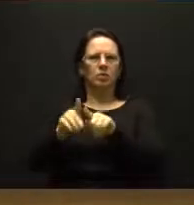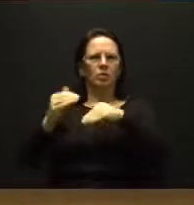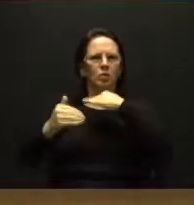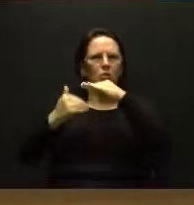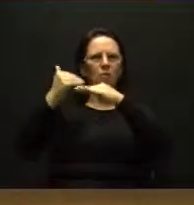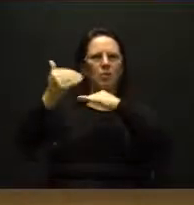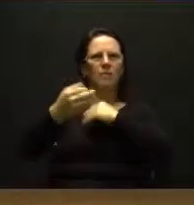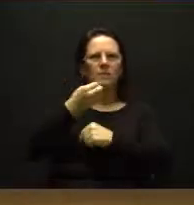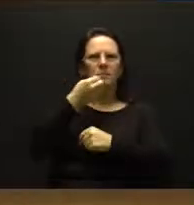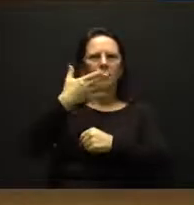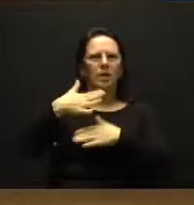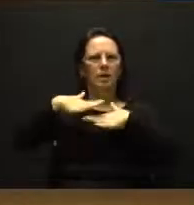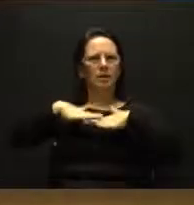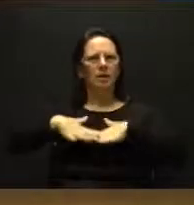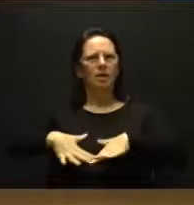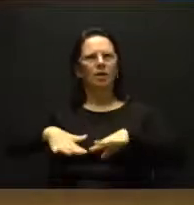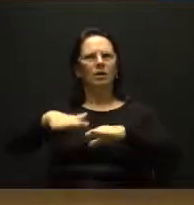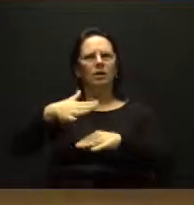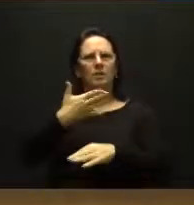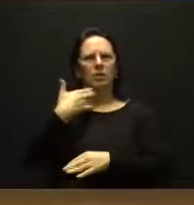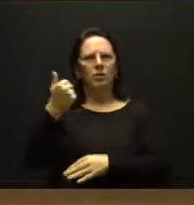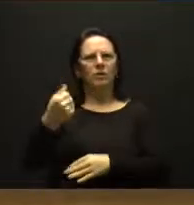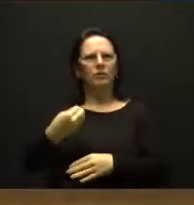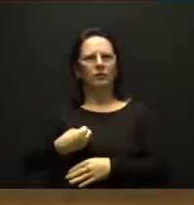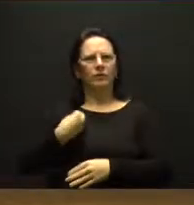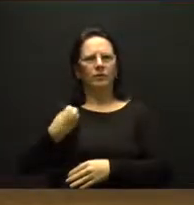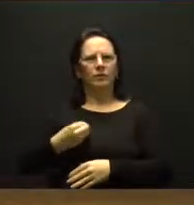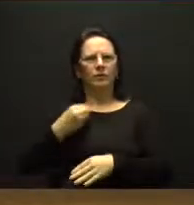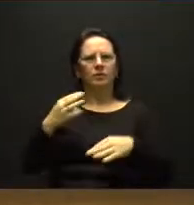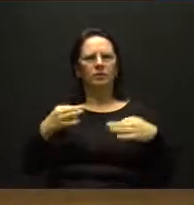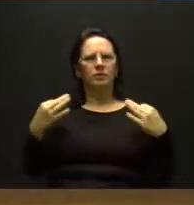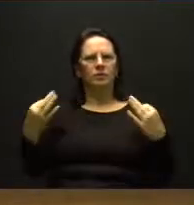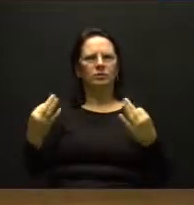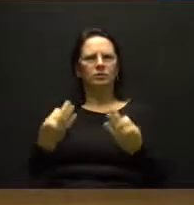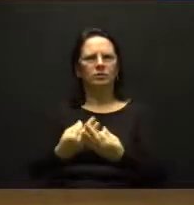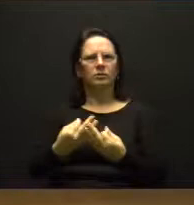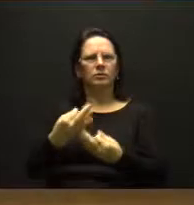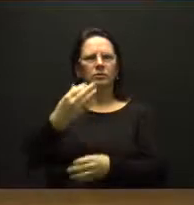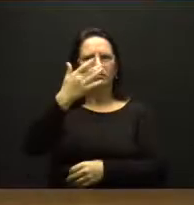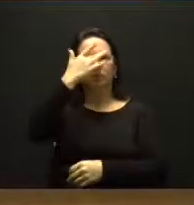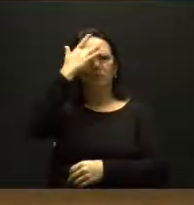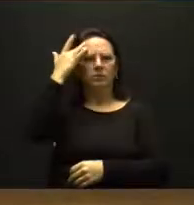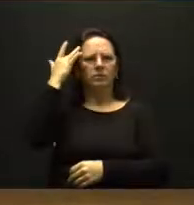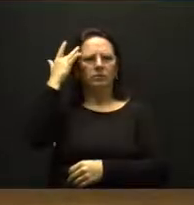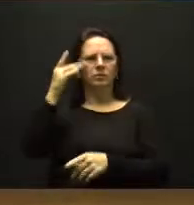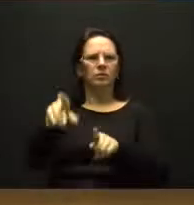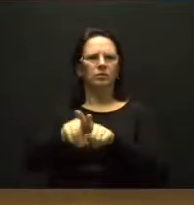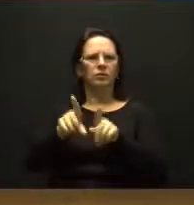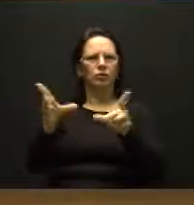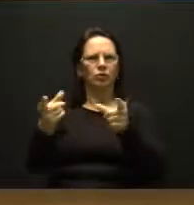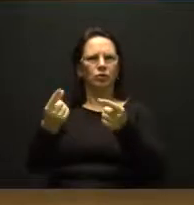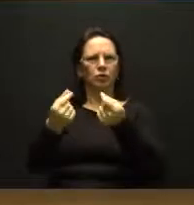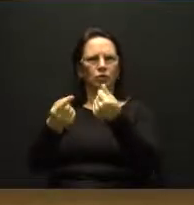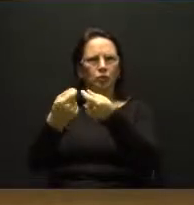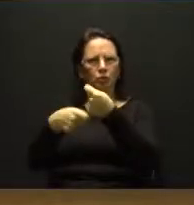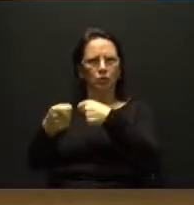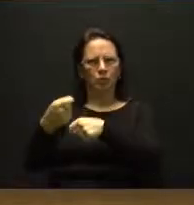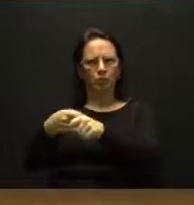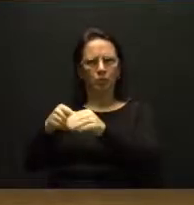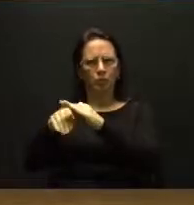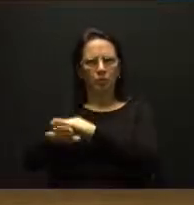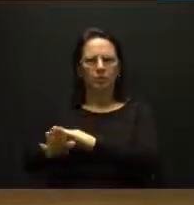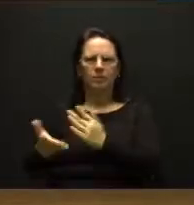bem comum na vida da municipalidade então a gente está fazendo esse processo de economicidade a gente está fazendo um projeto de gestão